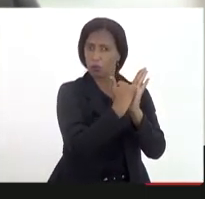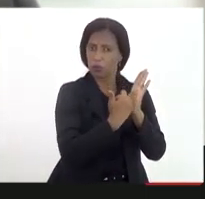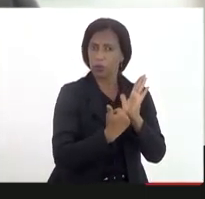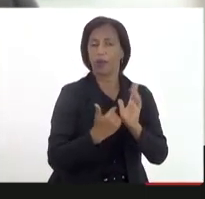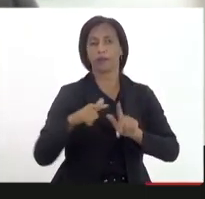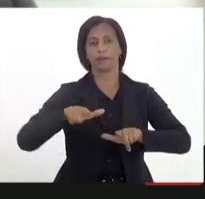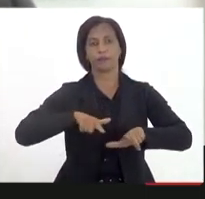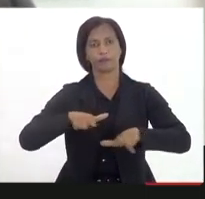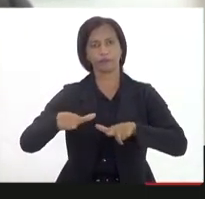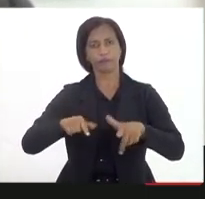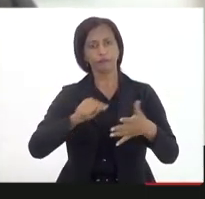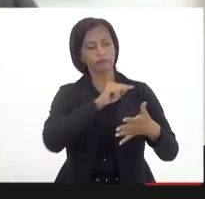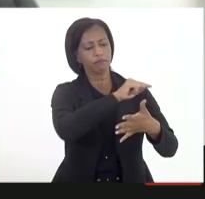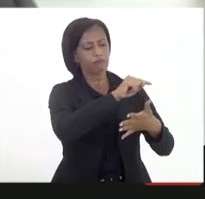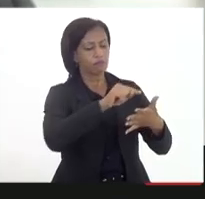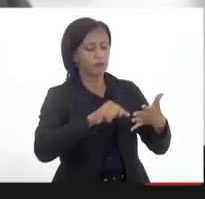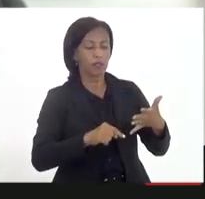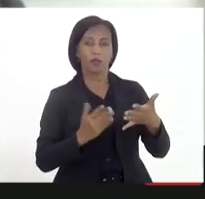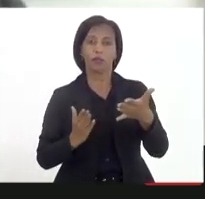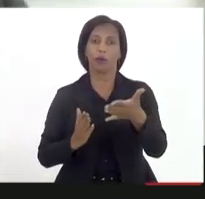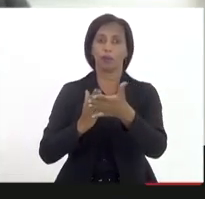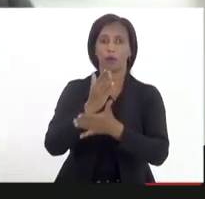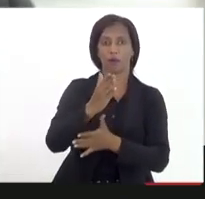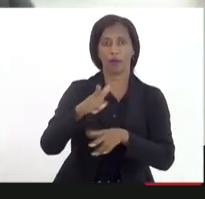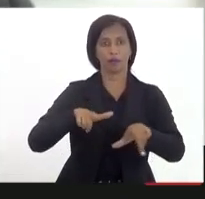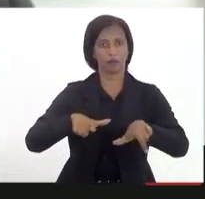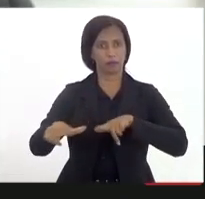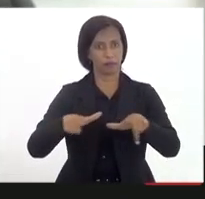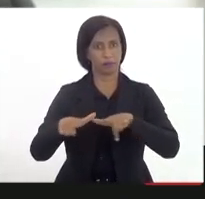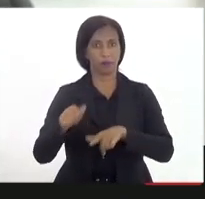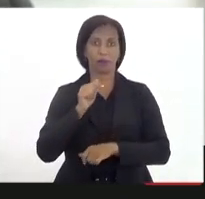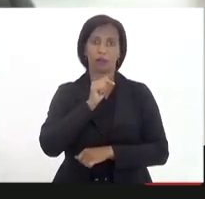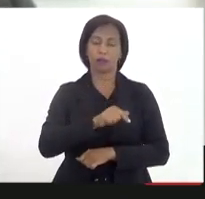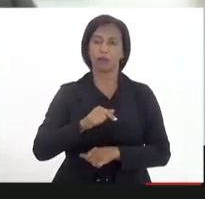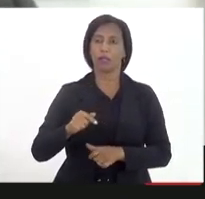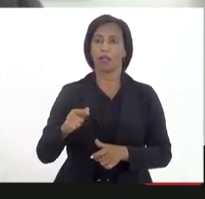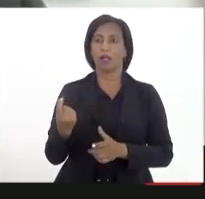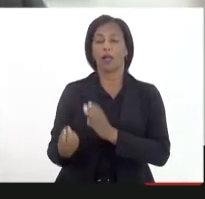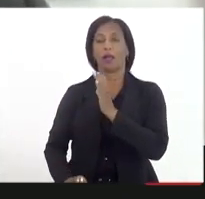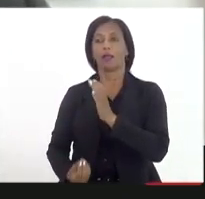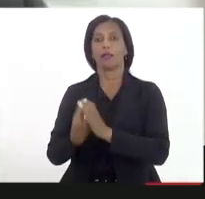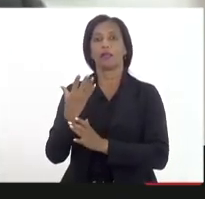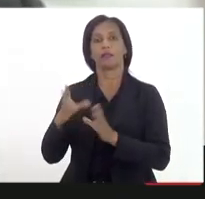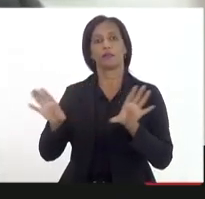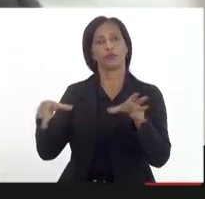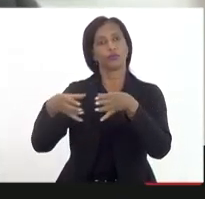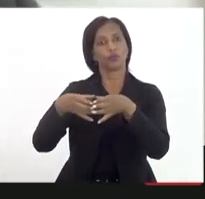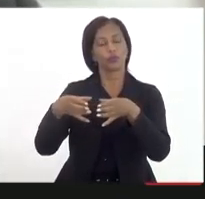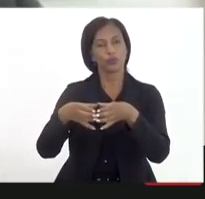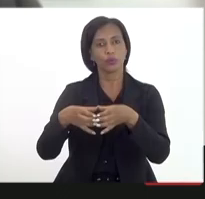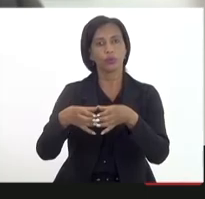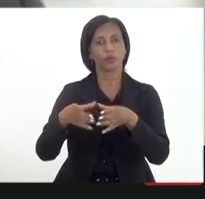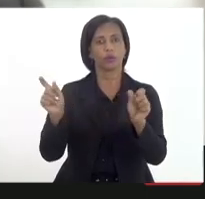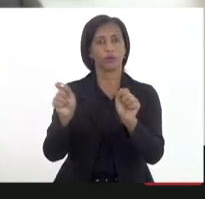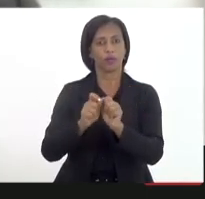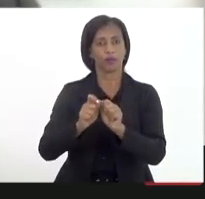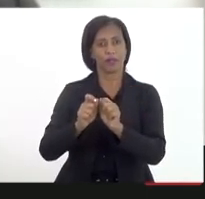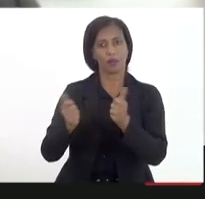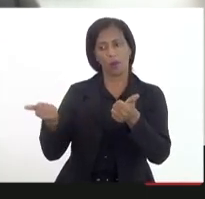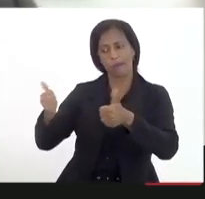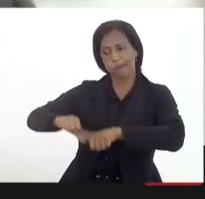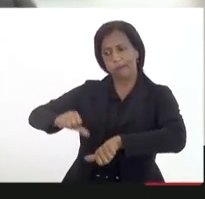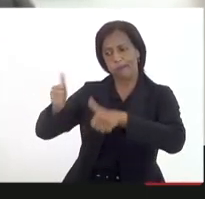dentre os itens que foram aprovados nesse plano de trabalho está Justamente a criação de um grupo para fazer uma análise